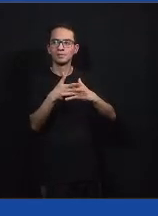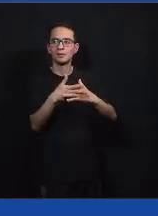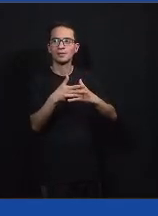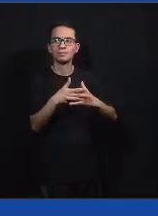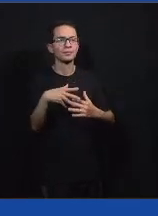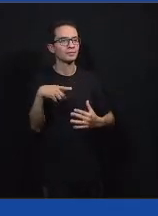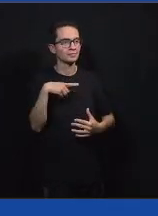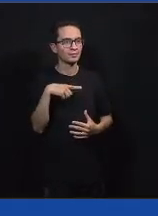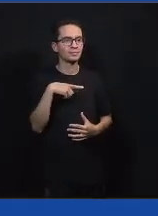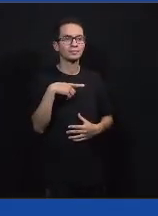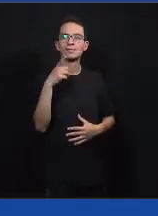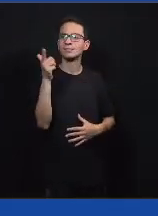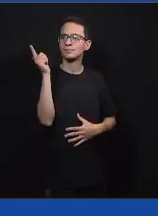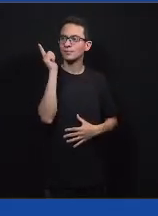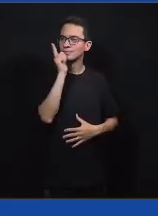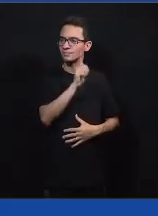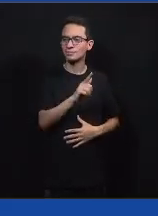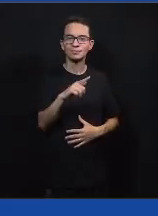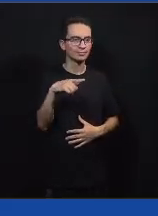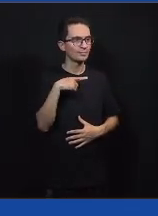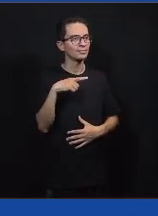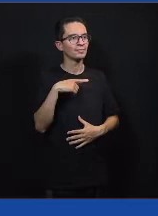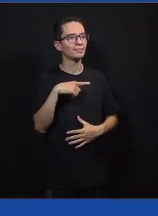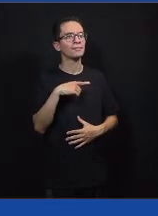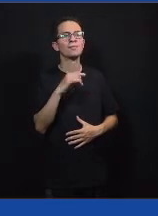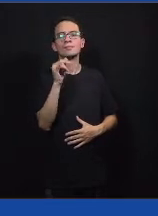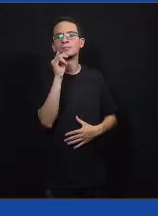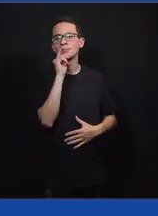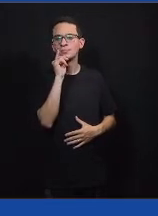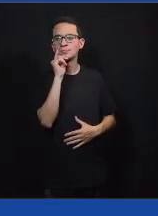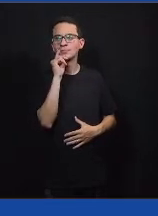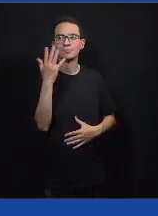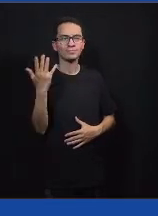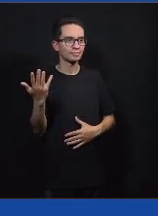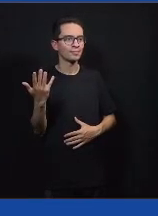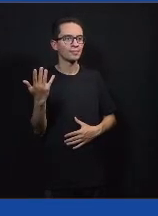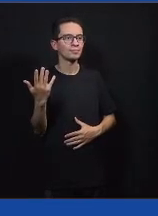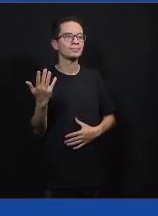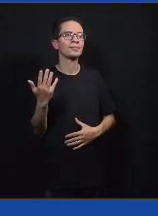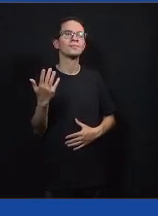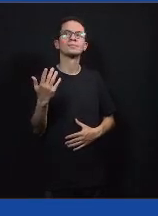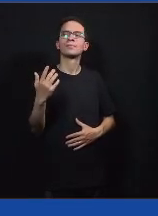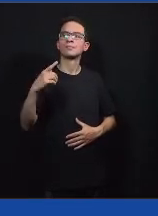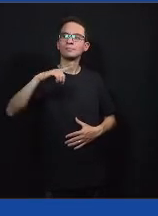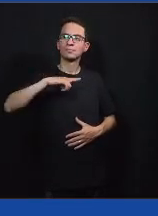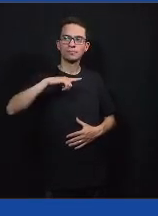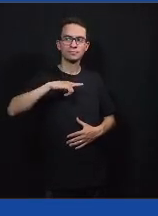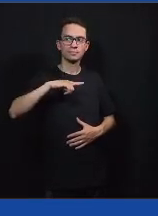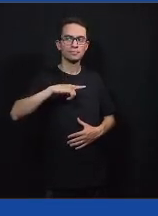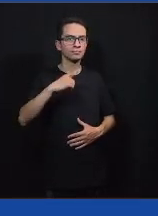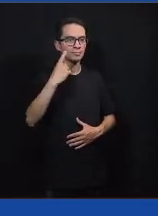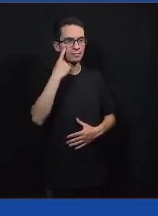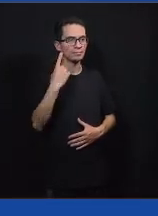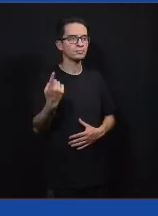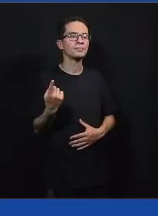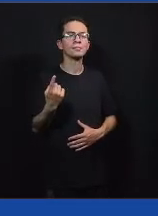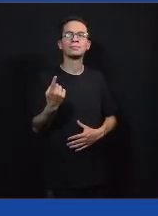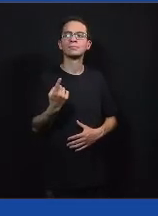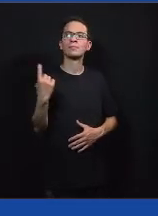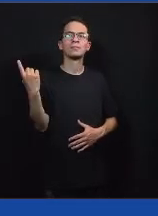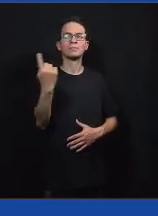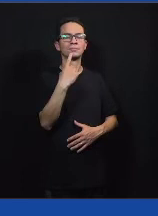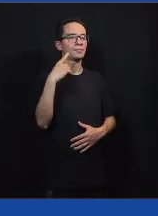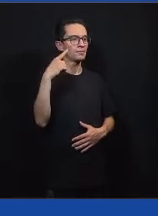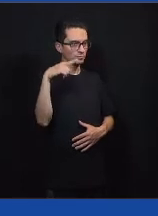né esse carro hein vamos ver quais foram as que o pessoal mais errou aquelas que estão mais difíceis né Então a